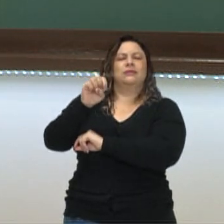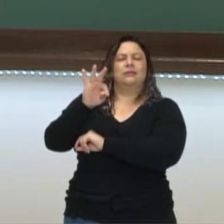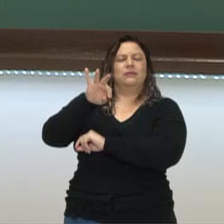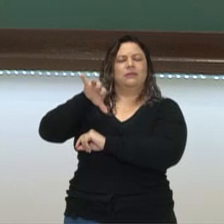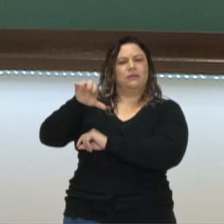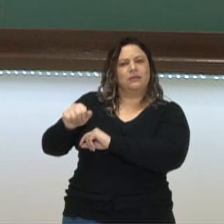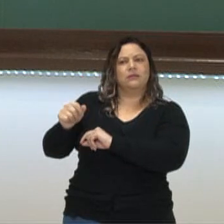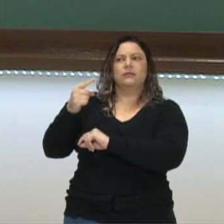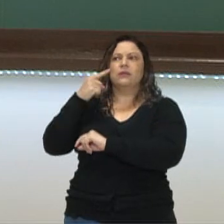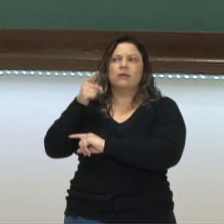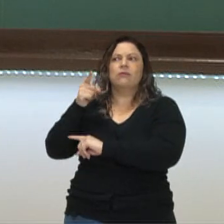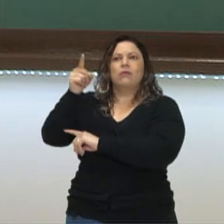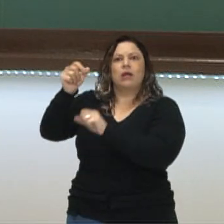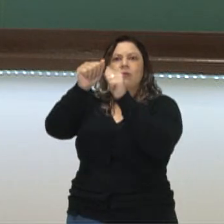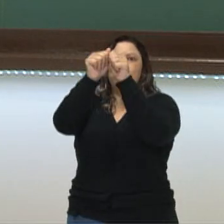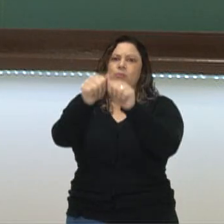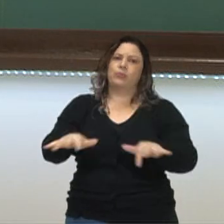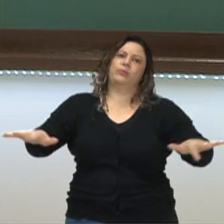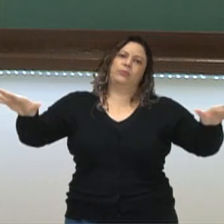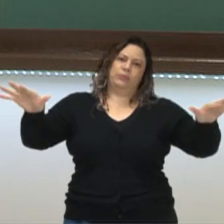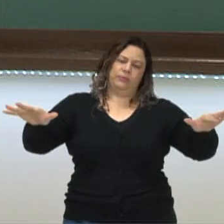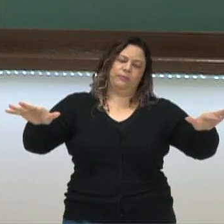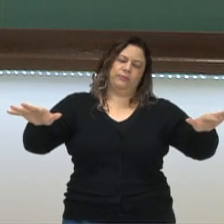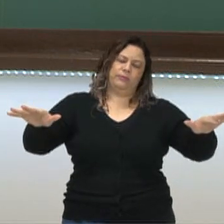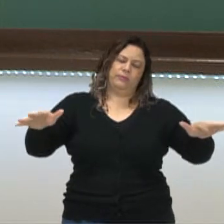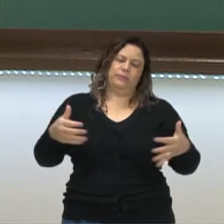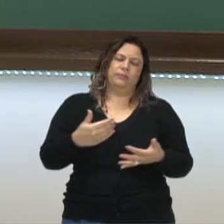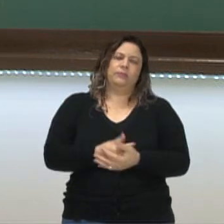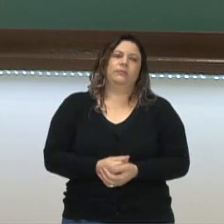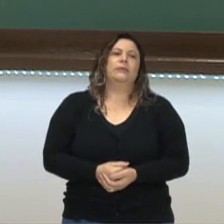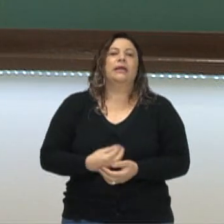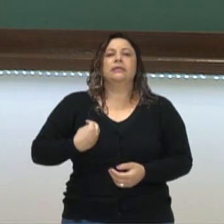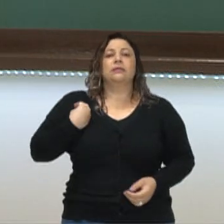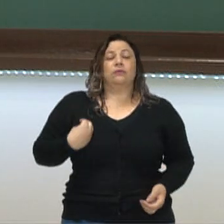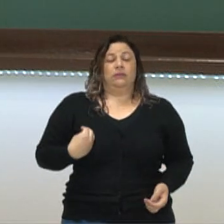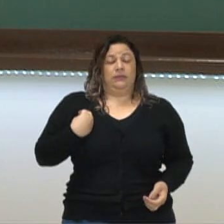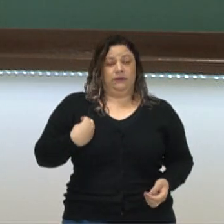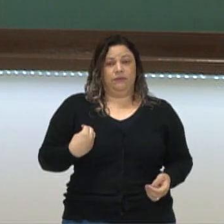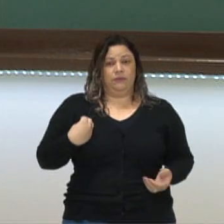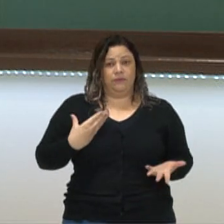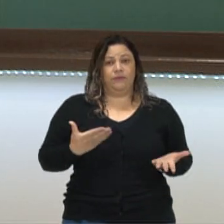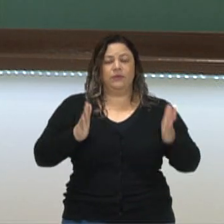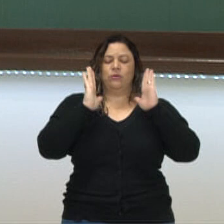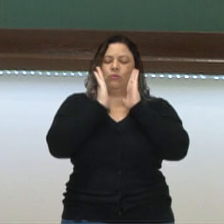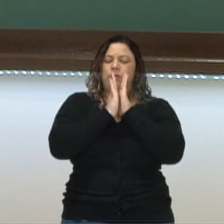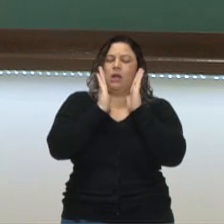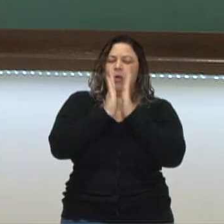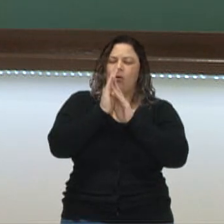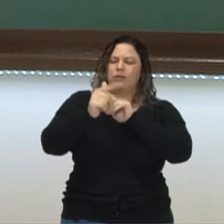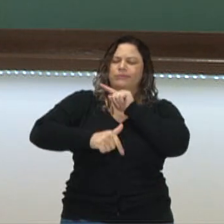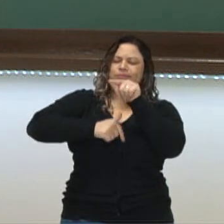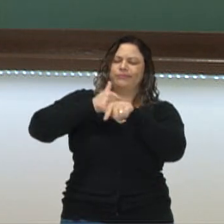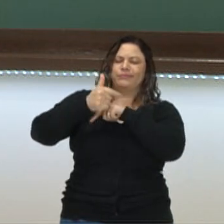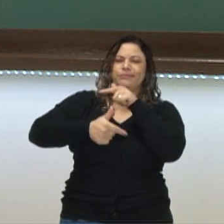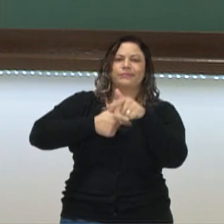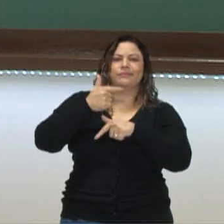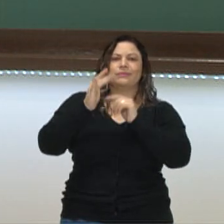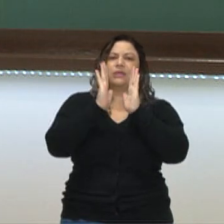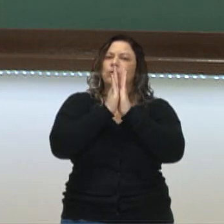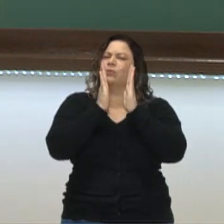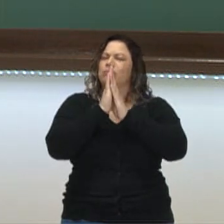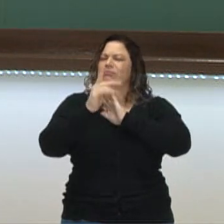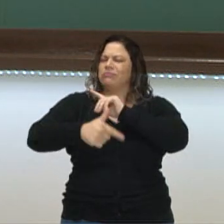que começou a se disseminar. Então, eles viviam, né, para orar e trabalhar. E